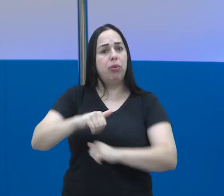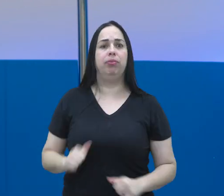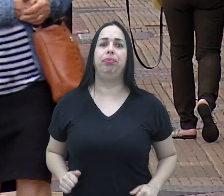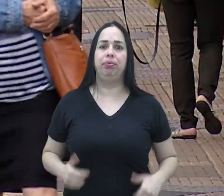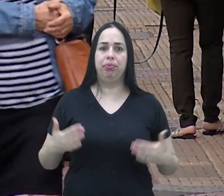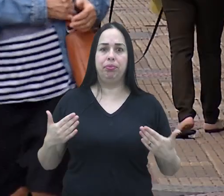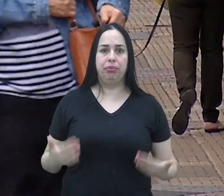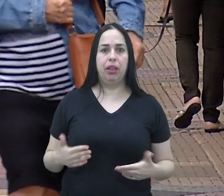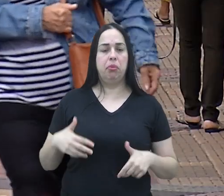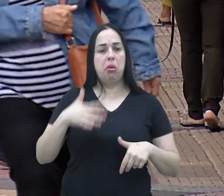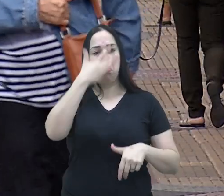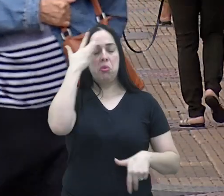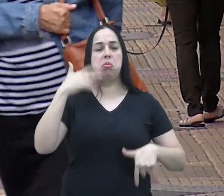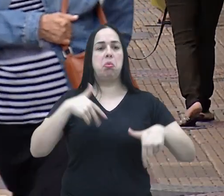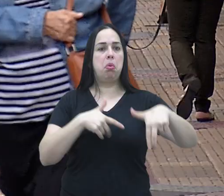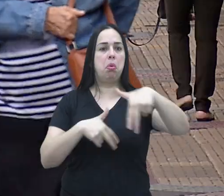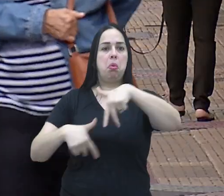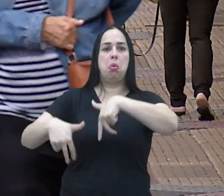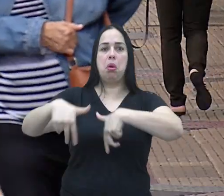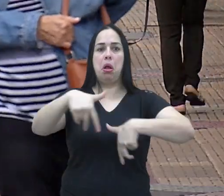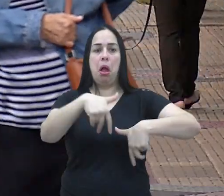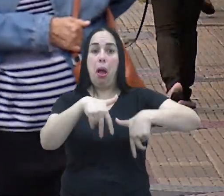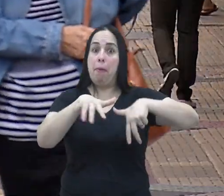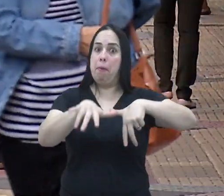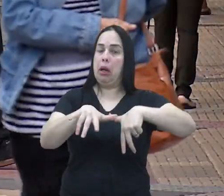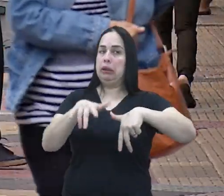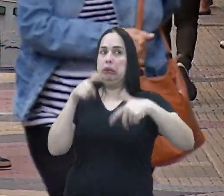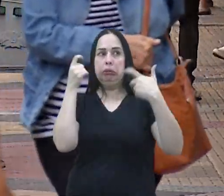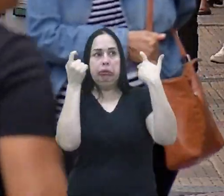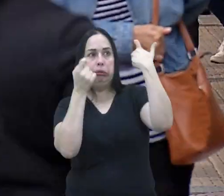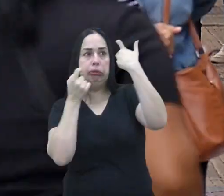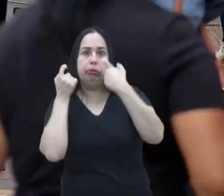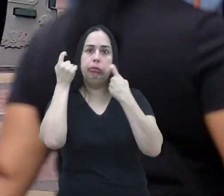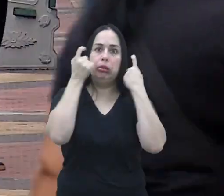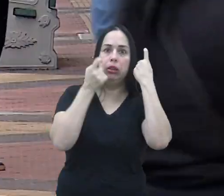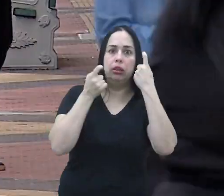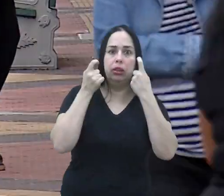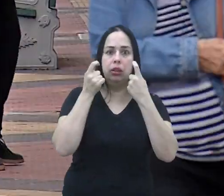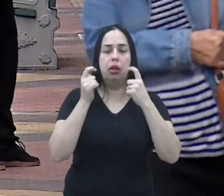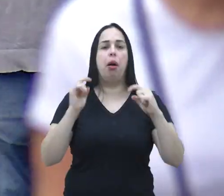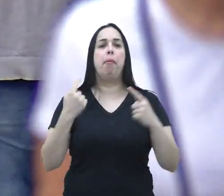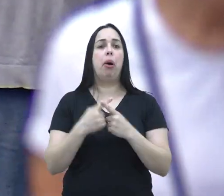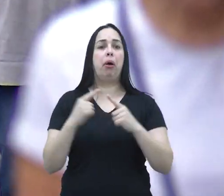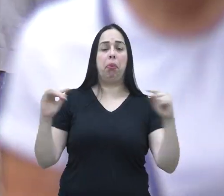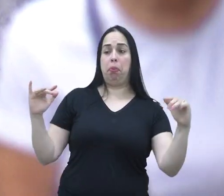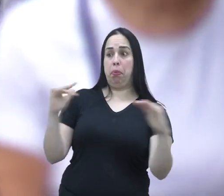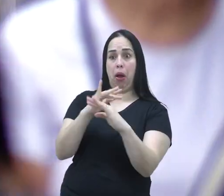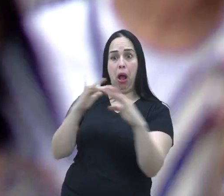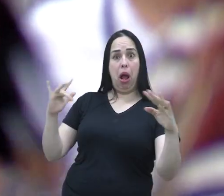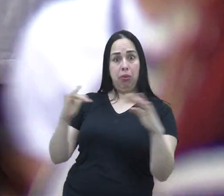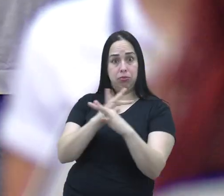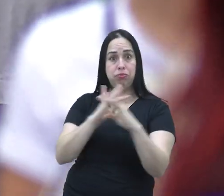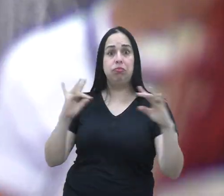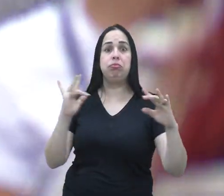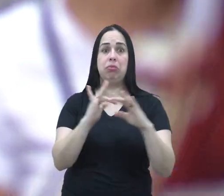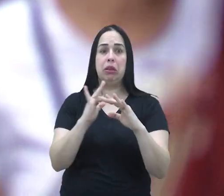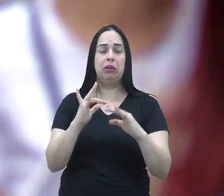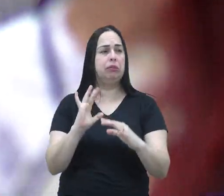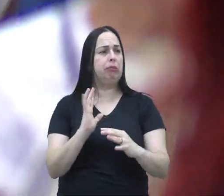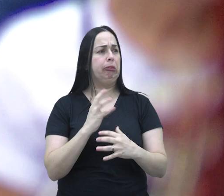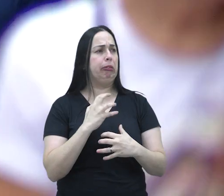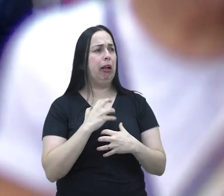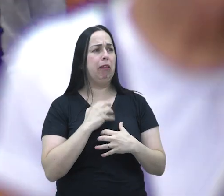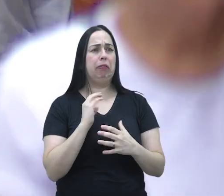José. Andar pela cidade, para muitos, é motivo de preocupação. Até em locais movimentados